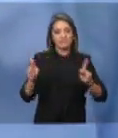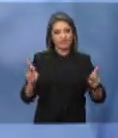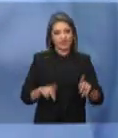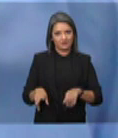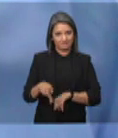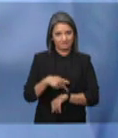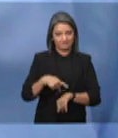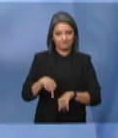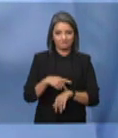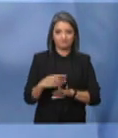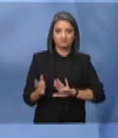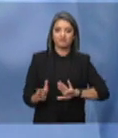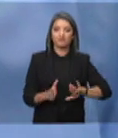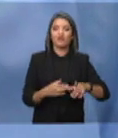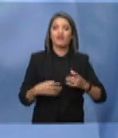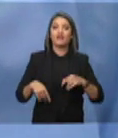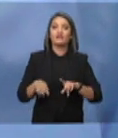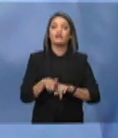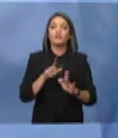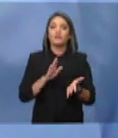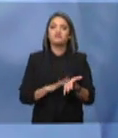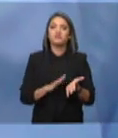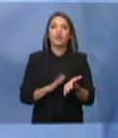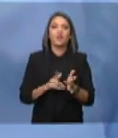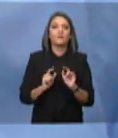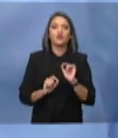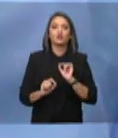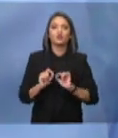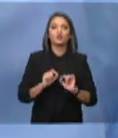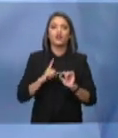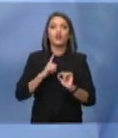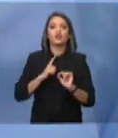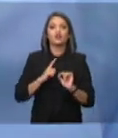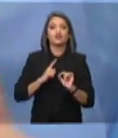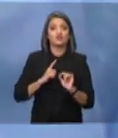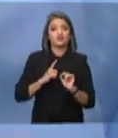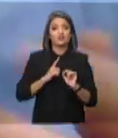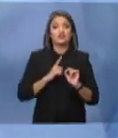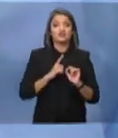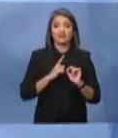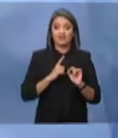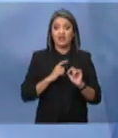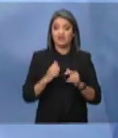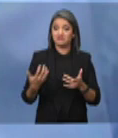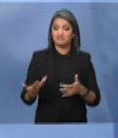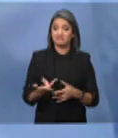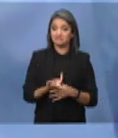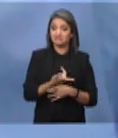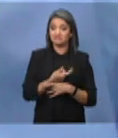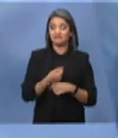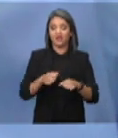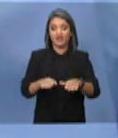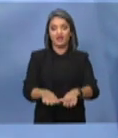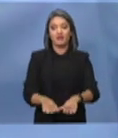e também por conduzir essa extraordinária e Pioneira